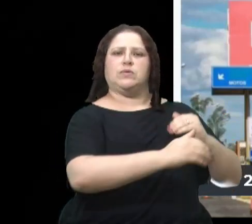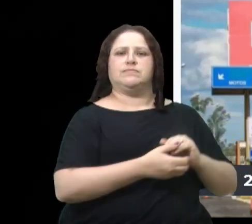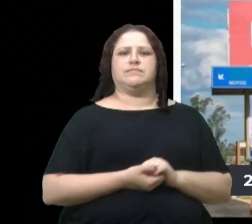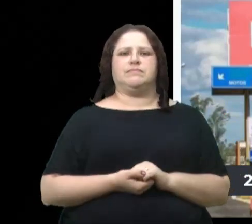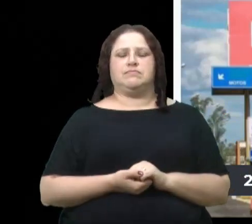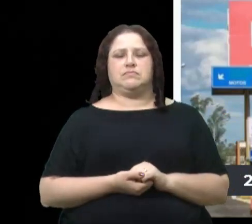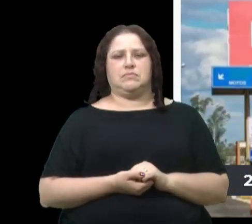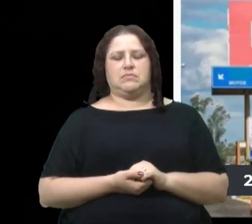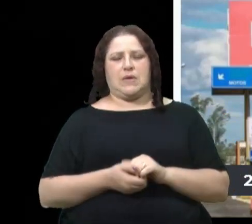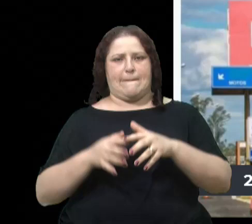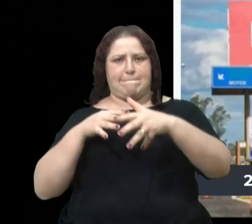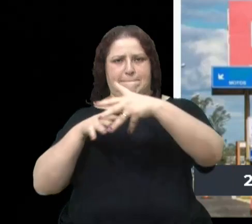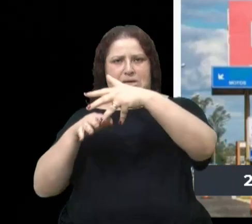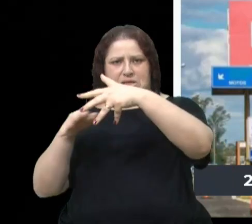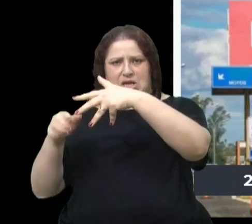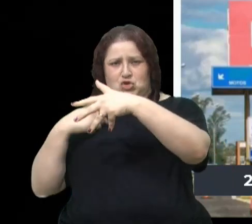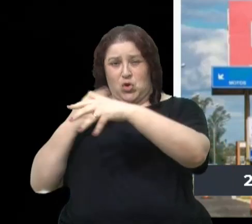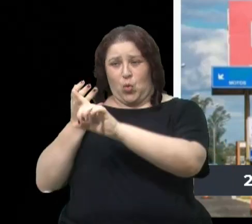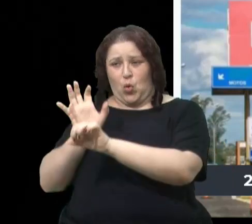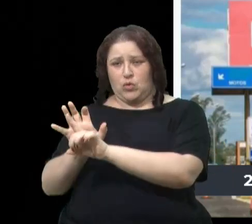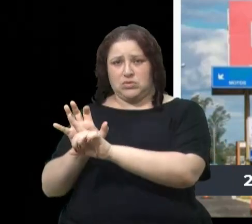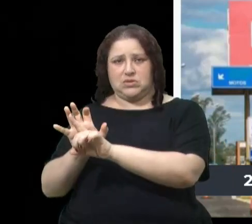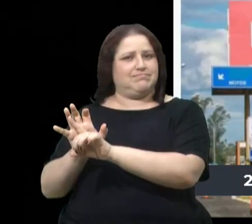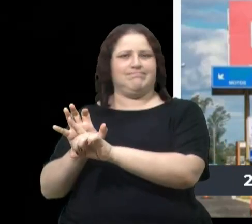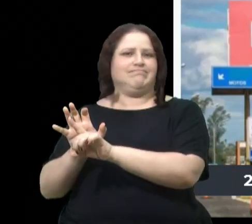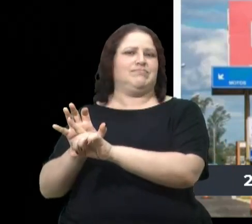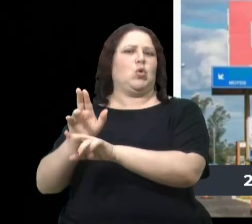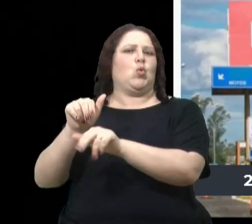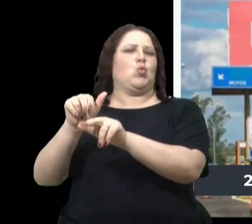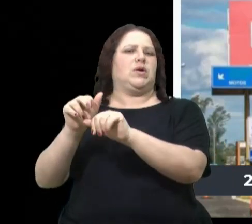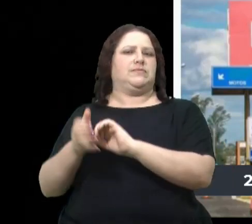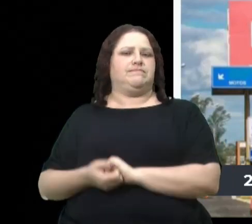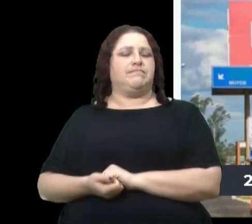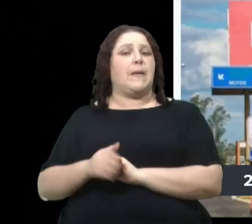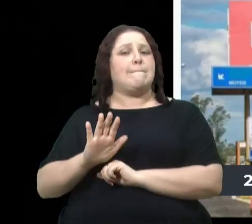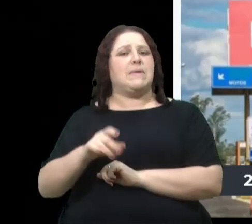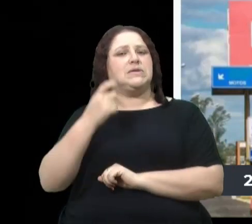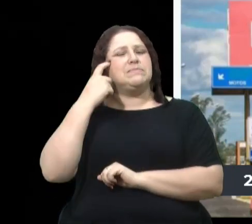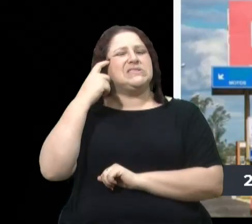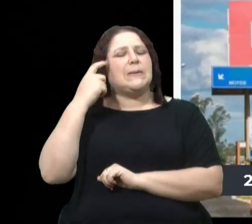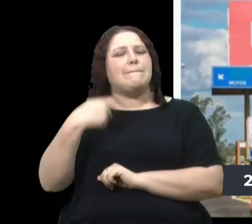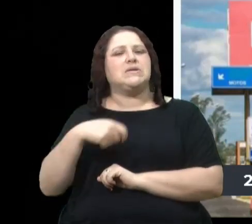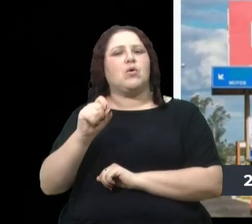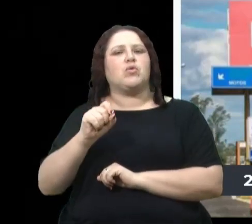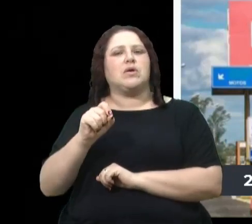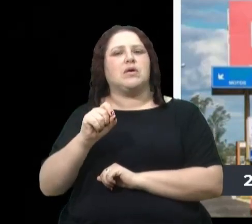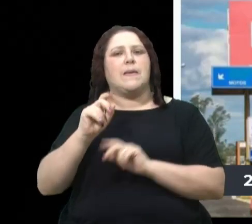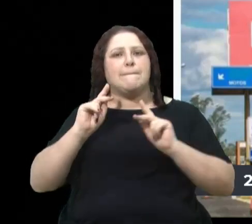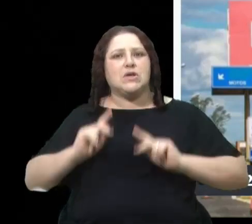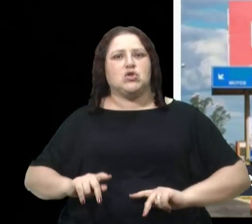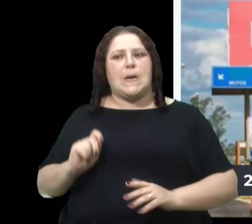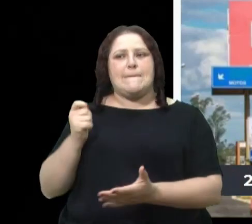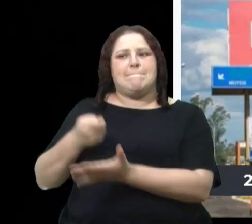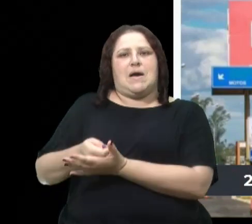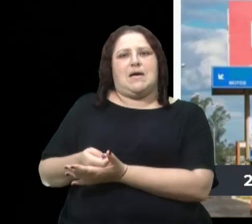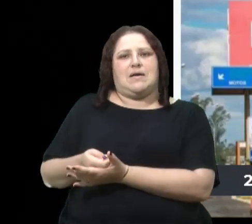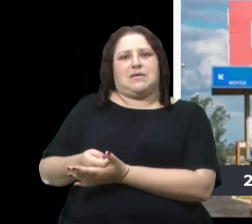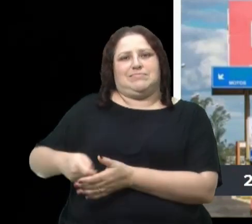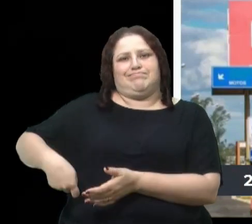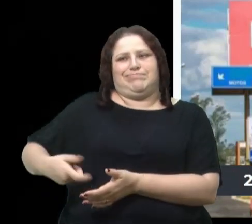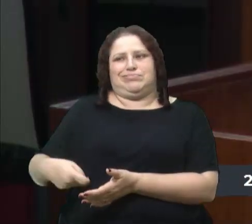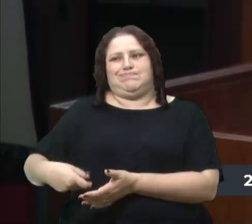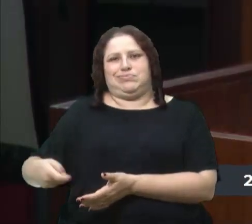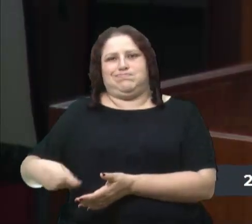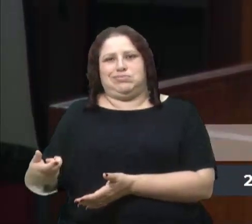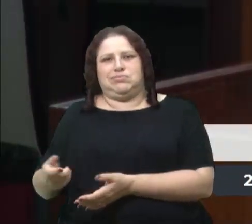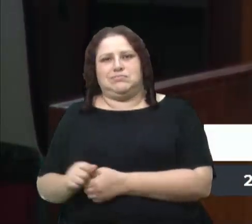a gente tem que cuidar no valor que isso vai impactar na vida das pessoas. E hoje, às 6h50, de São Vendelino até